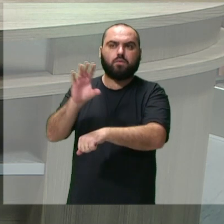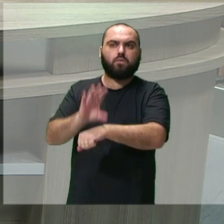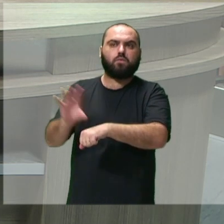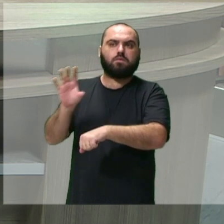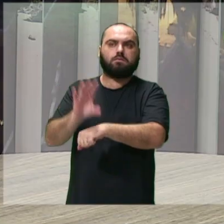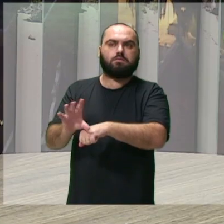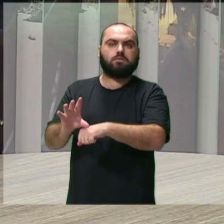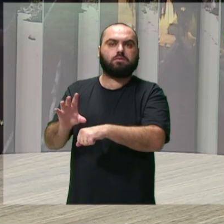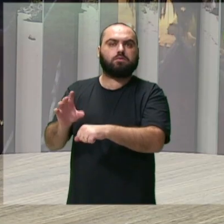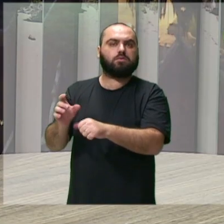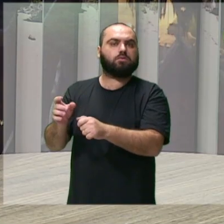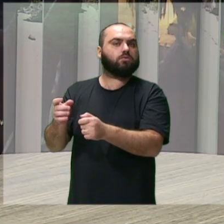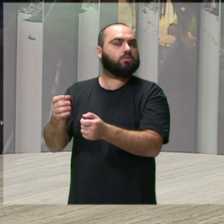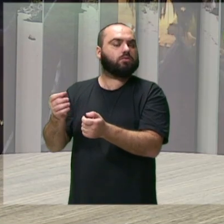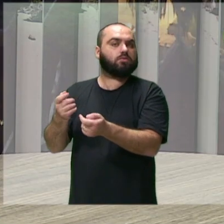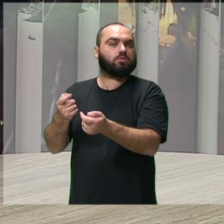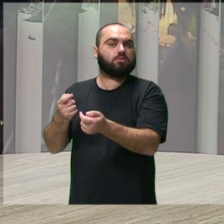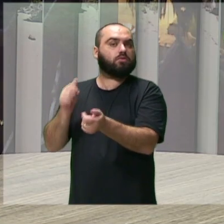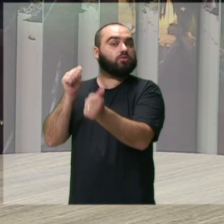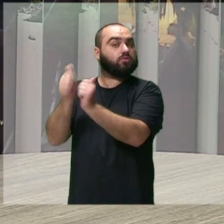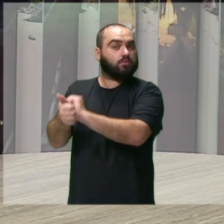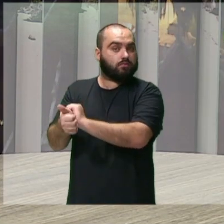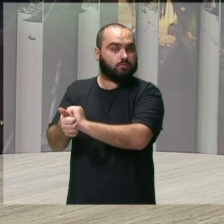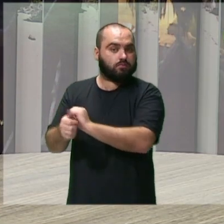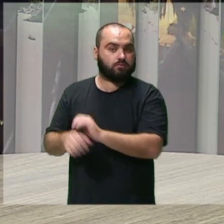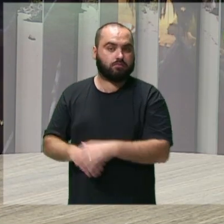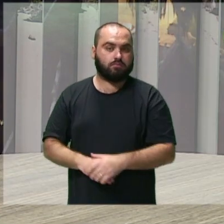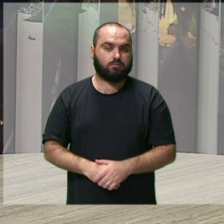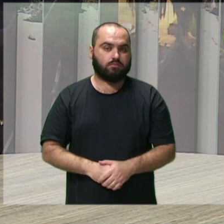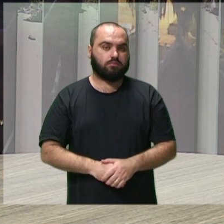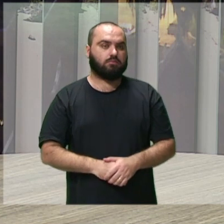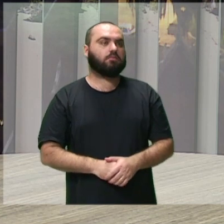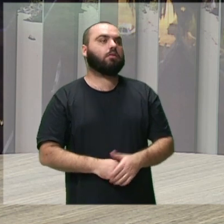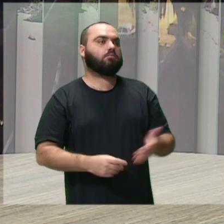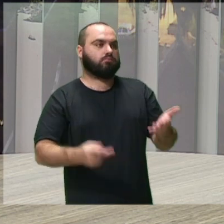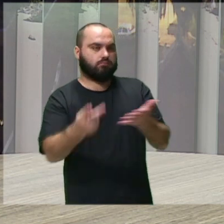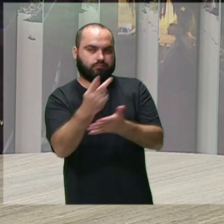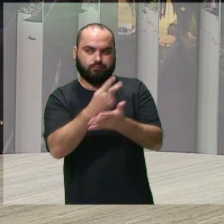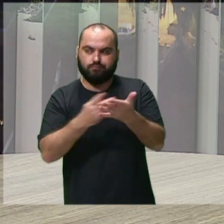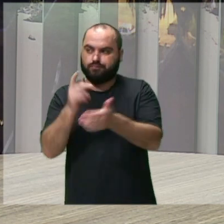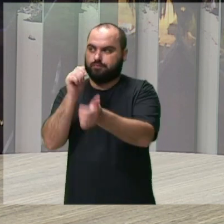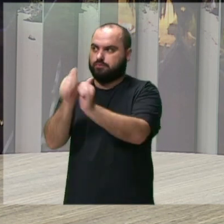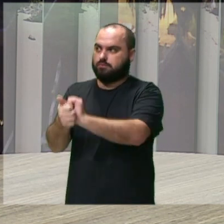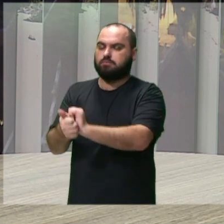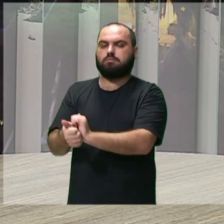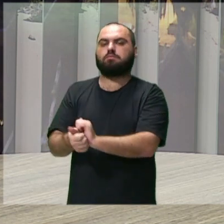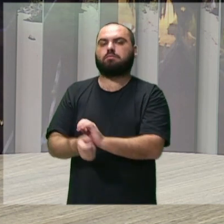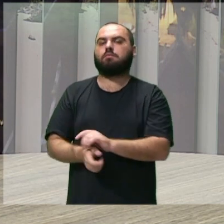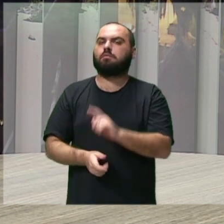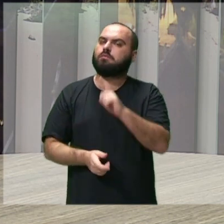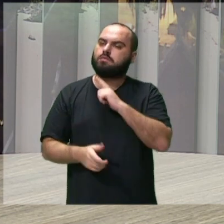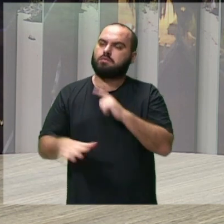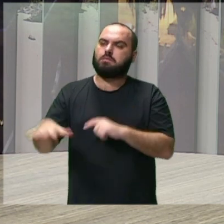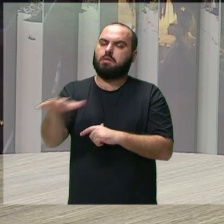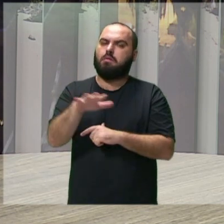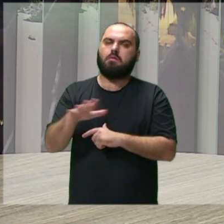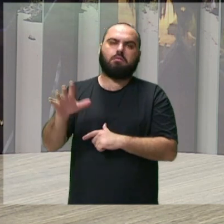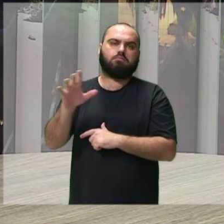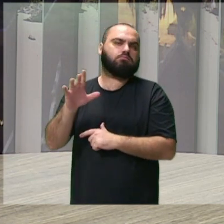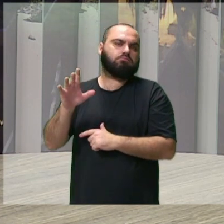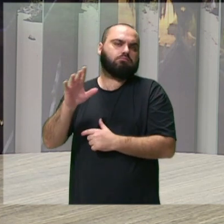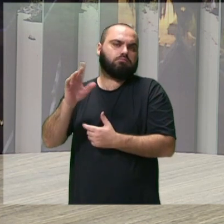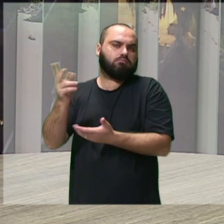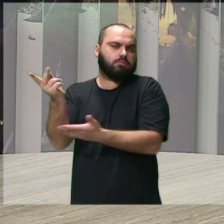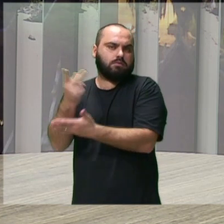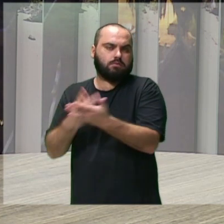de jogos em Balneário Camboriú. Design de jogos. Aí envolvia questões do desenho também. E no